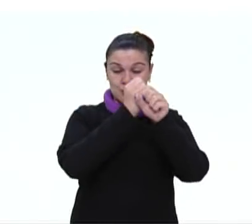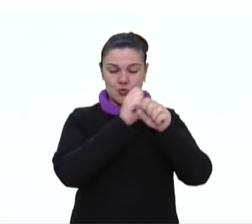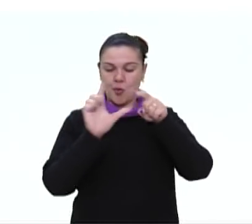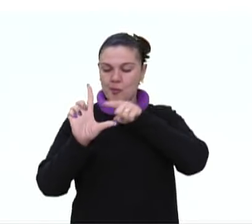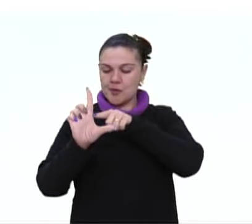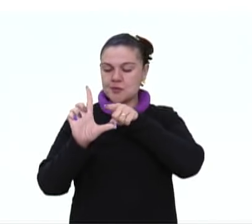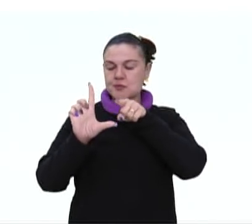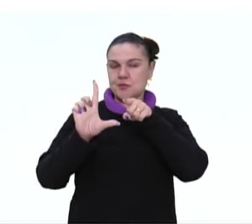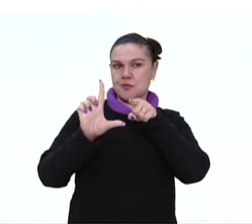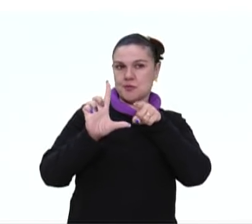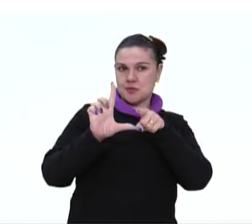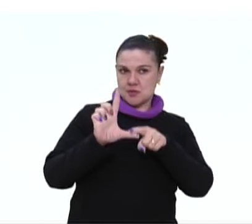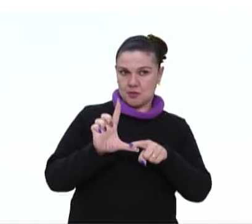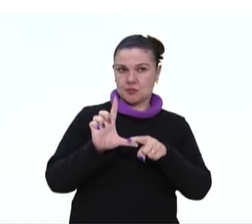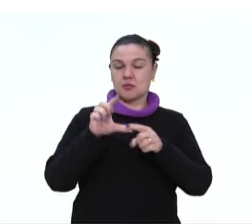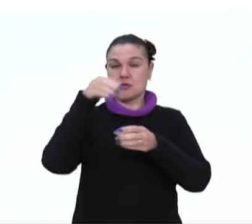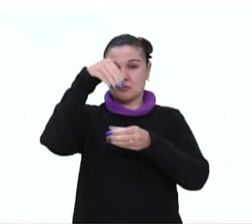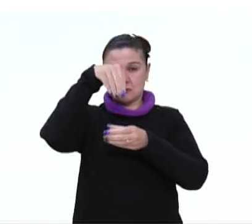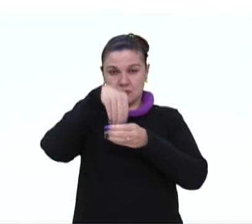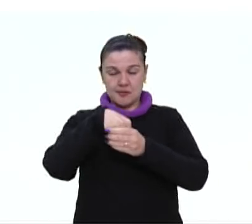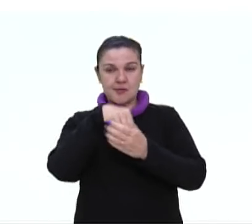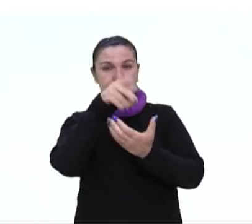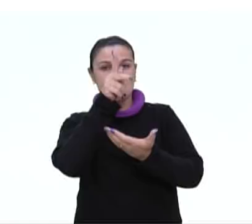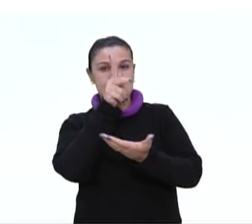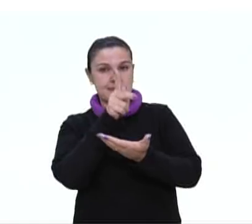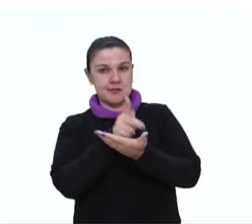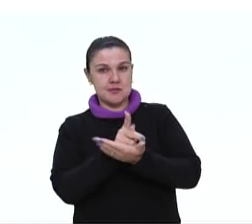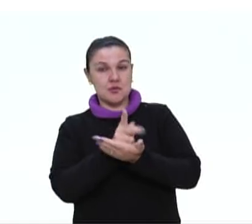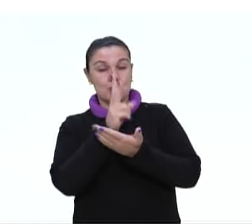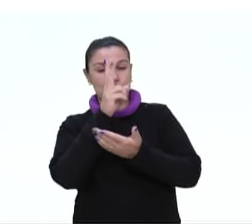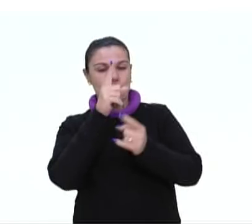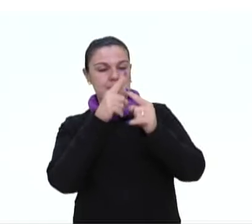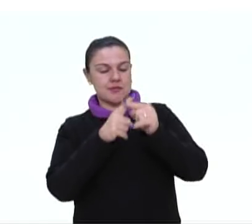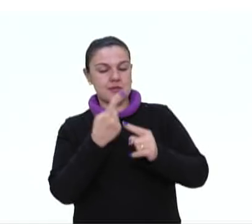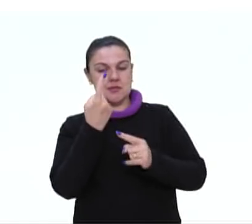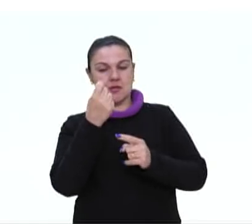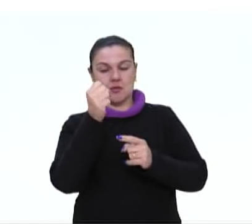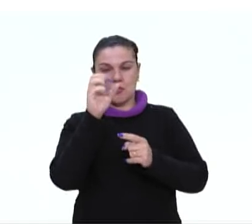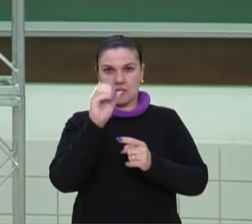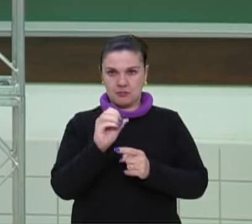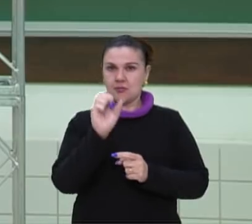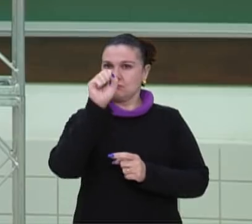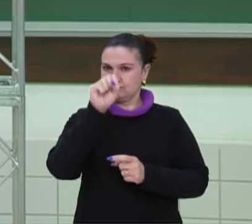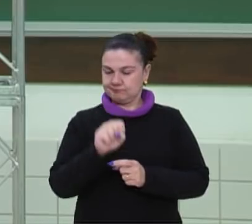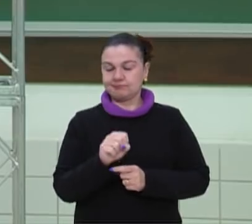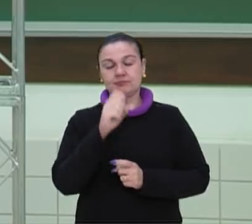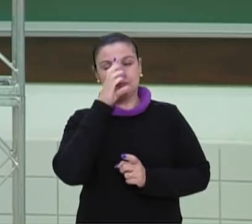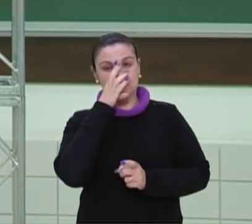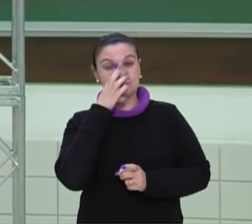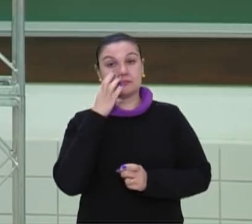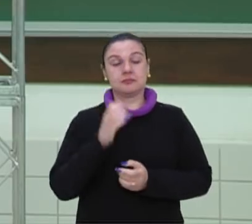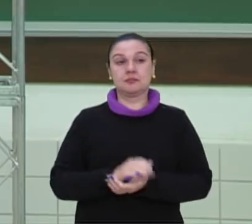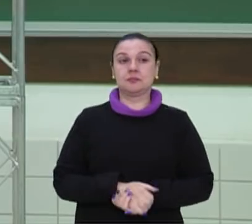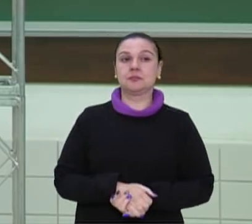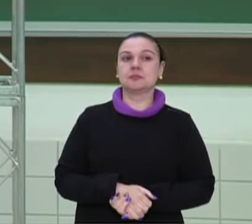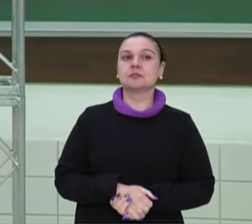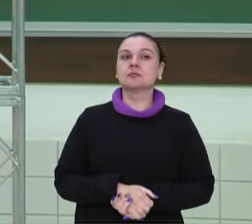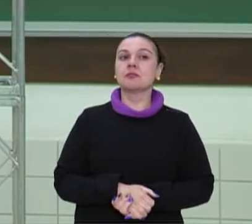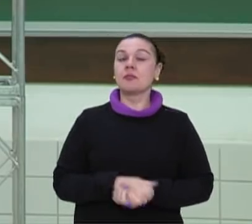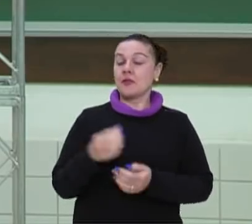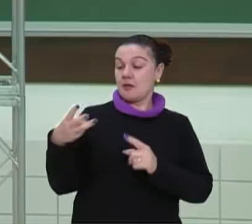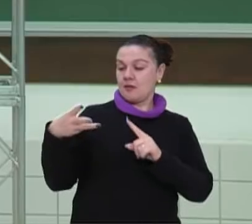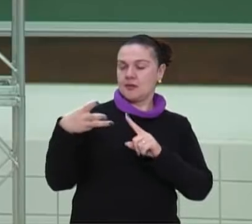A soma interna dos ângulos de um quadrilátero é 2 vezes 180, vai dar 360 graus.